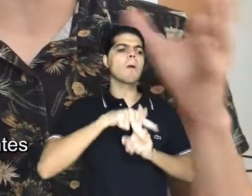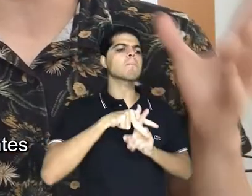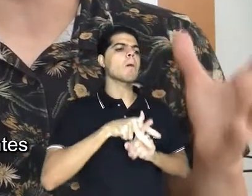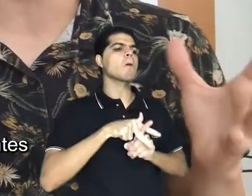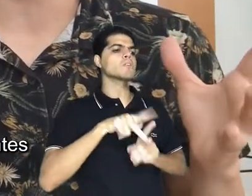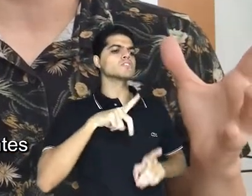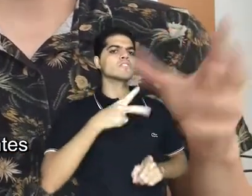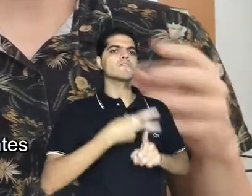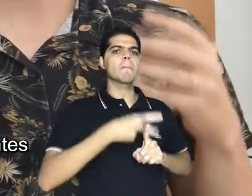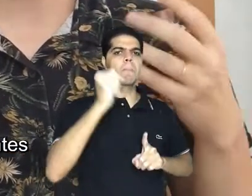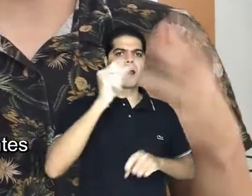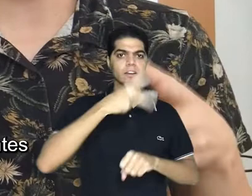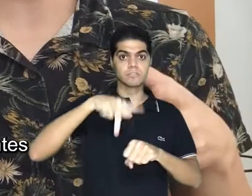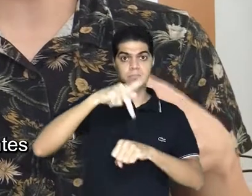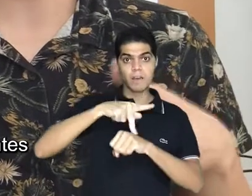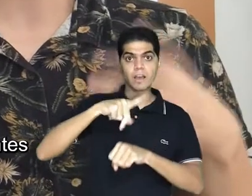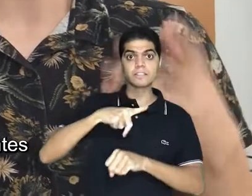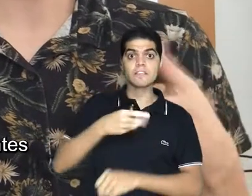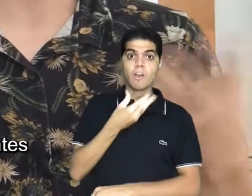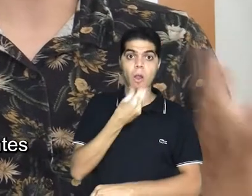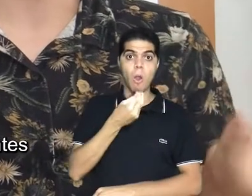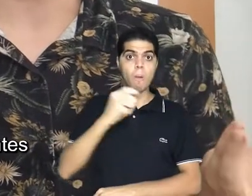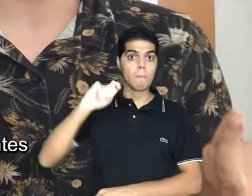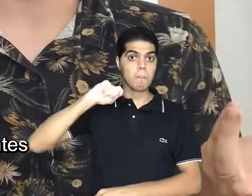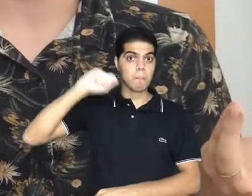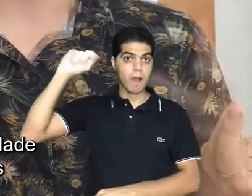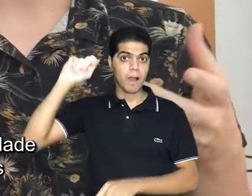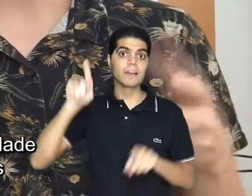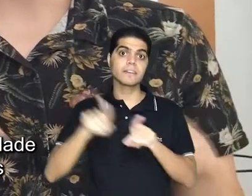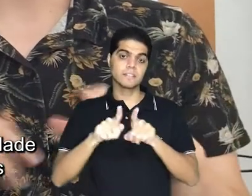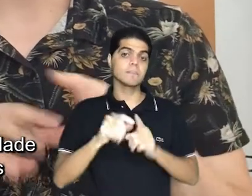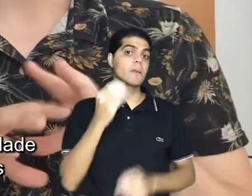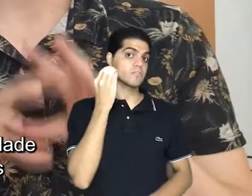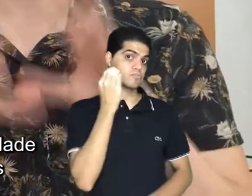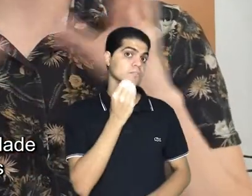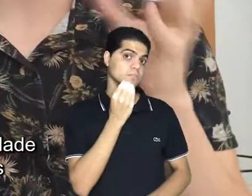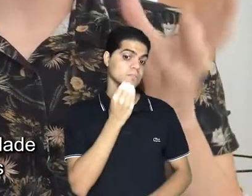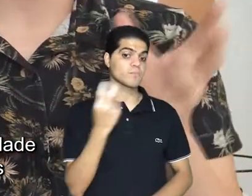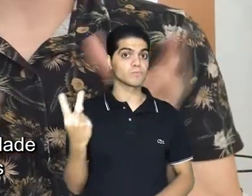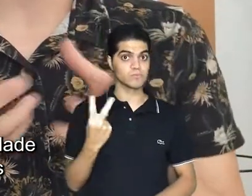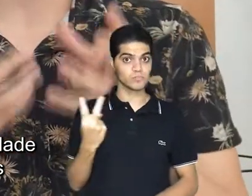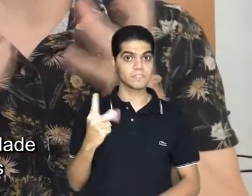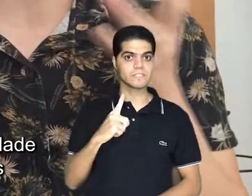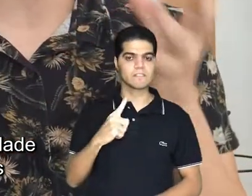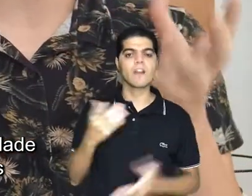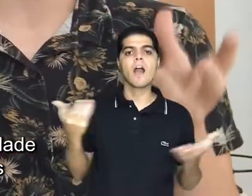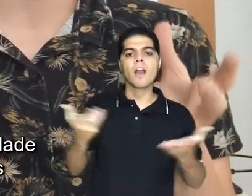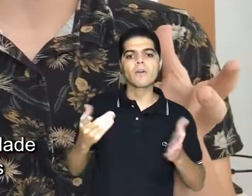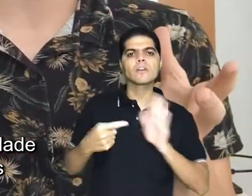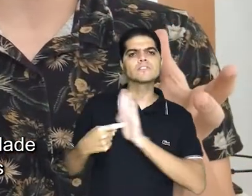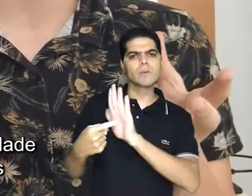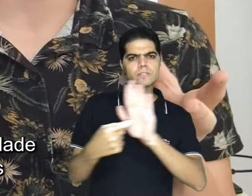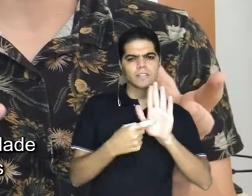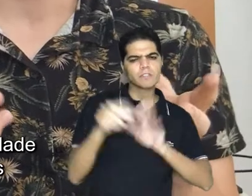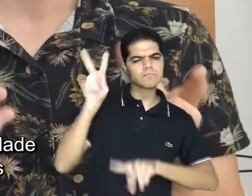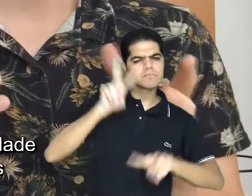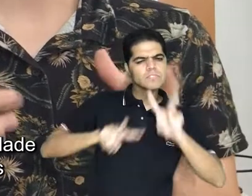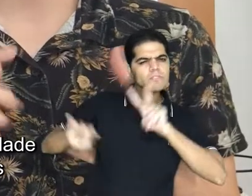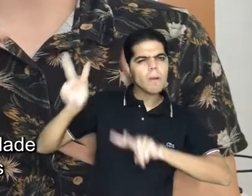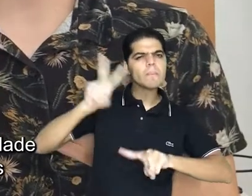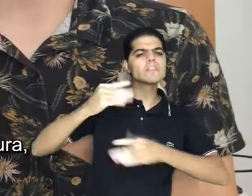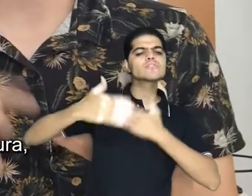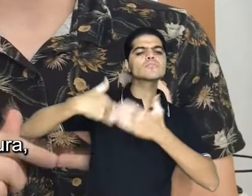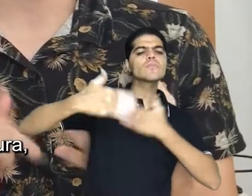brasileira e os heróis nacionais como Tiradentes e o próprio Dom Pedro para criar essa imagem as identidade visual do processo